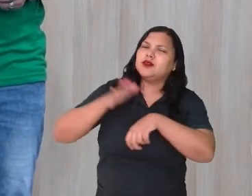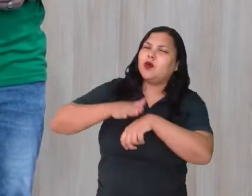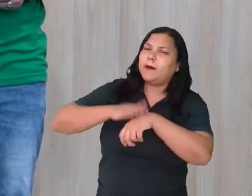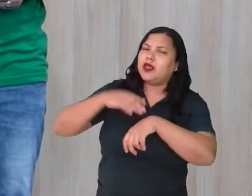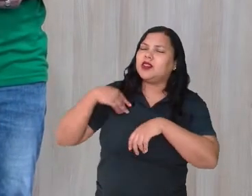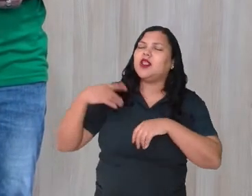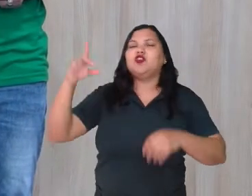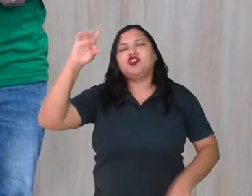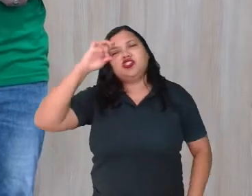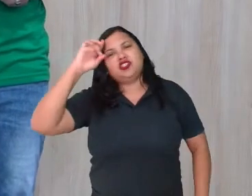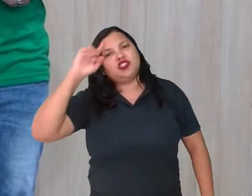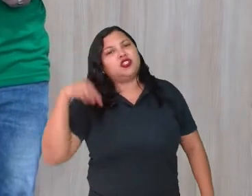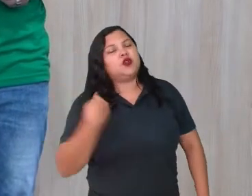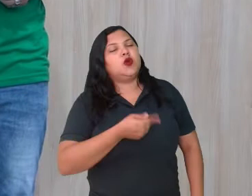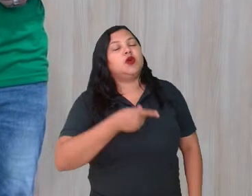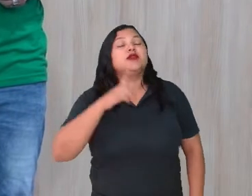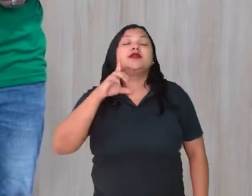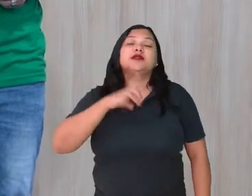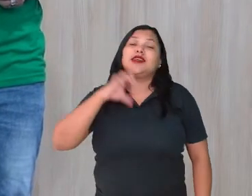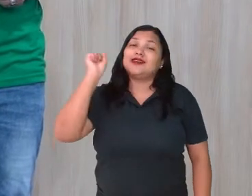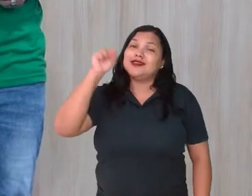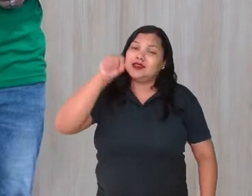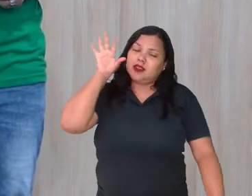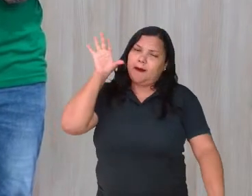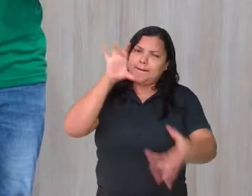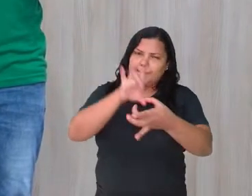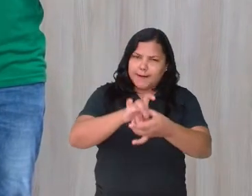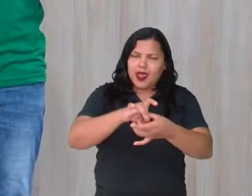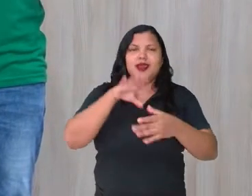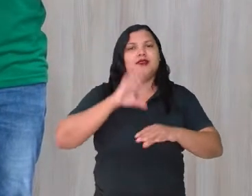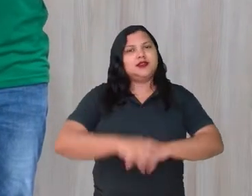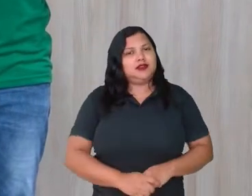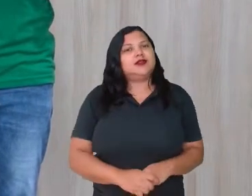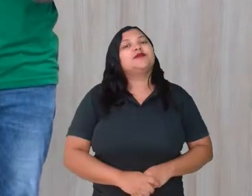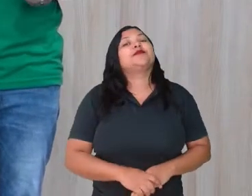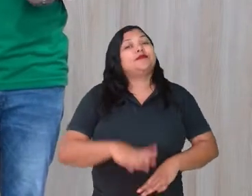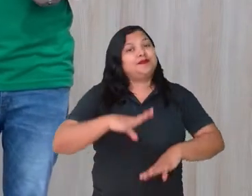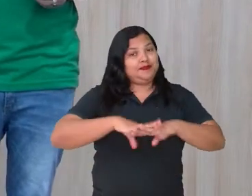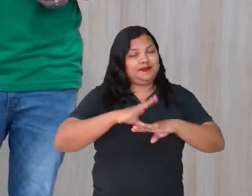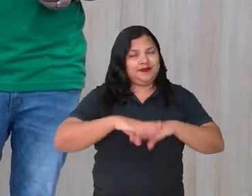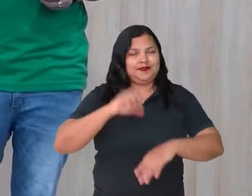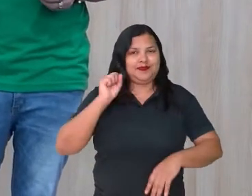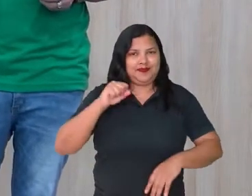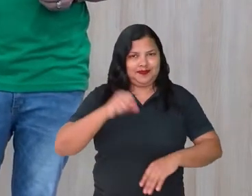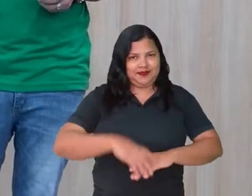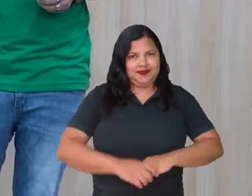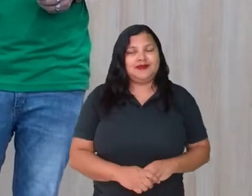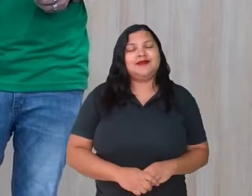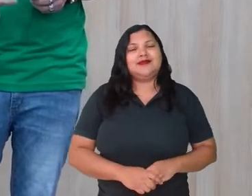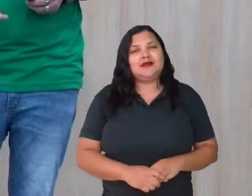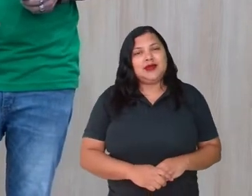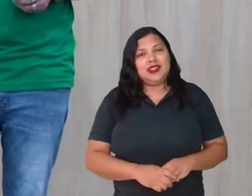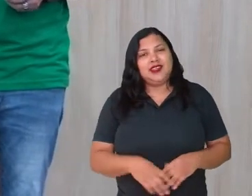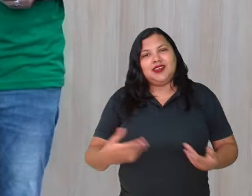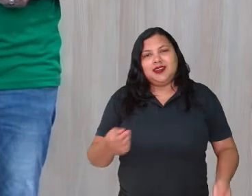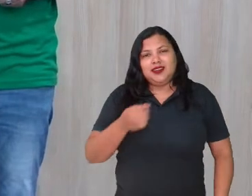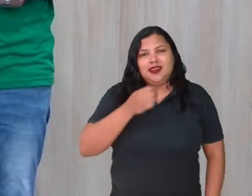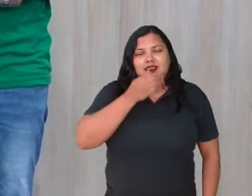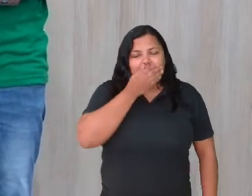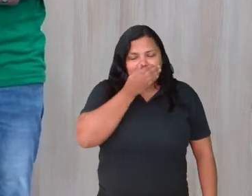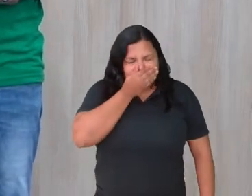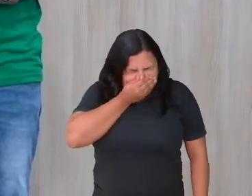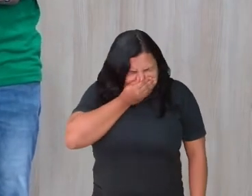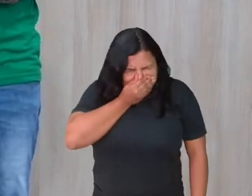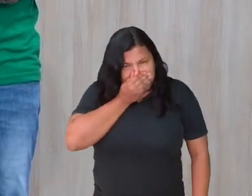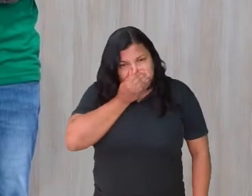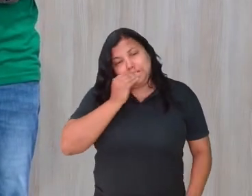ao nosso cotidiano, elas estão intimamente ligadas à questão matemática de probabilidade, de chance, tá certo?